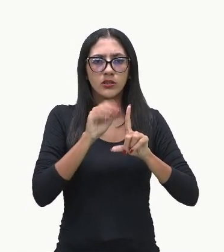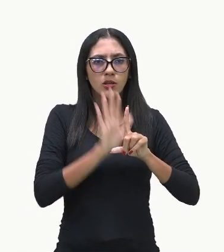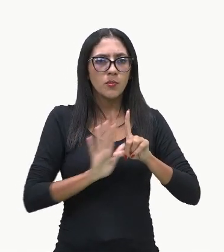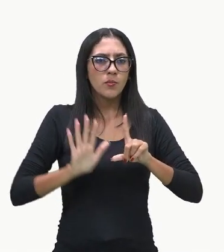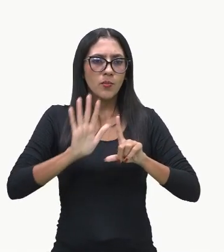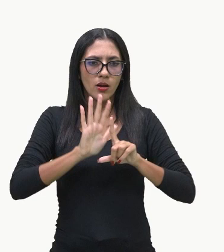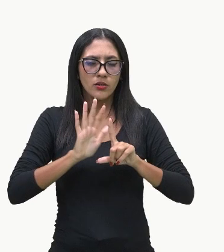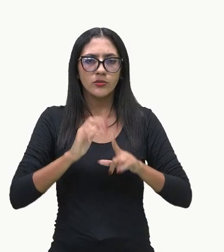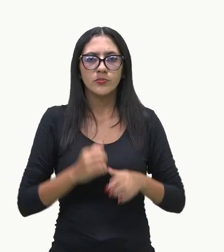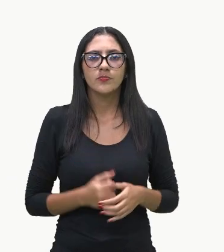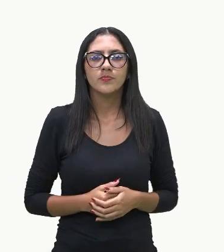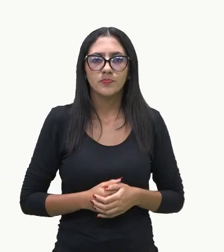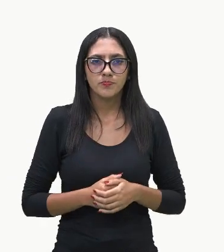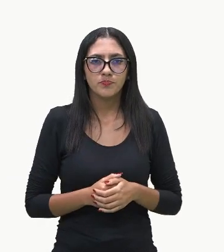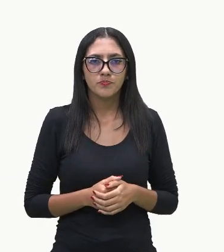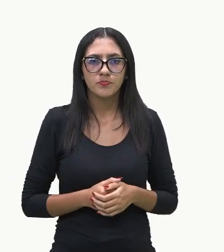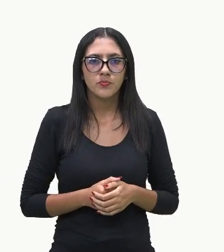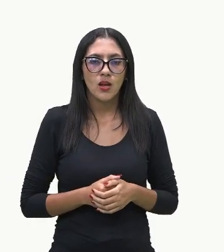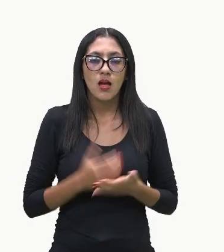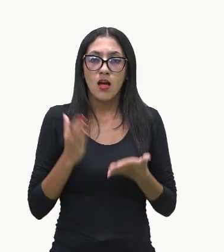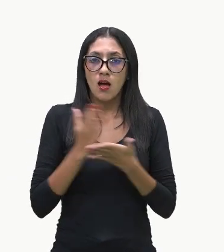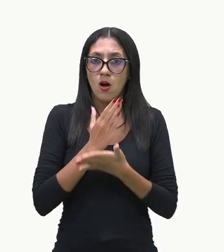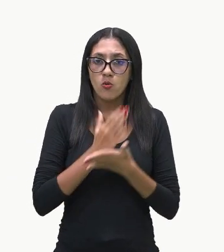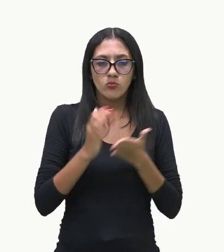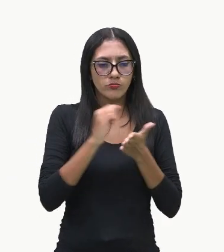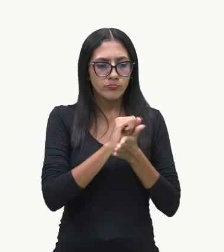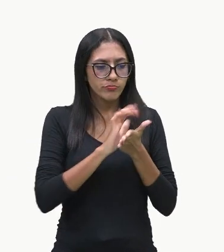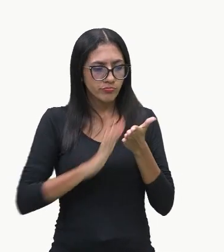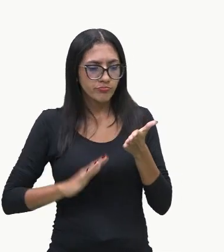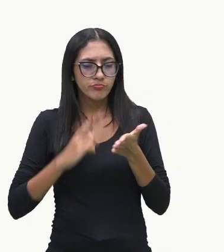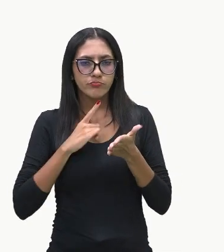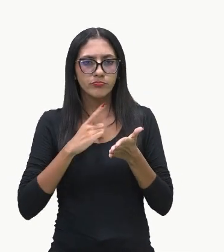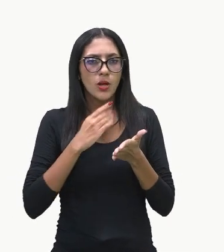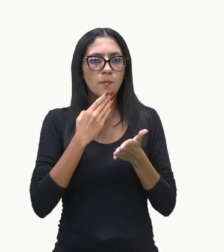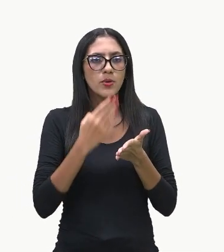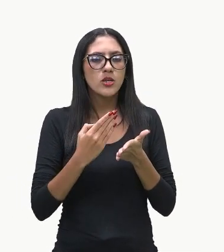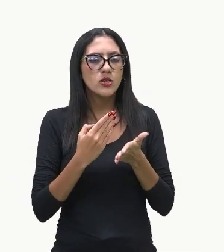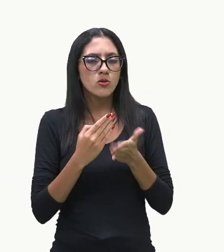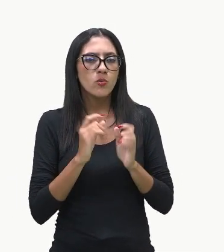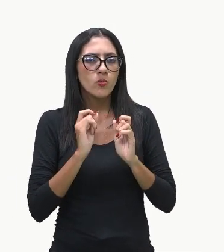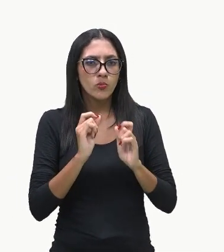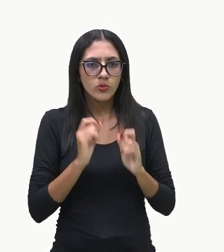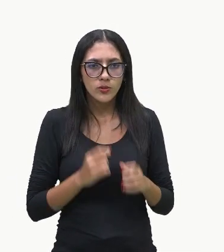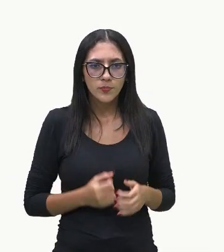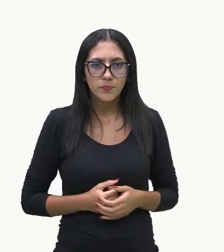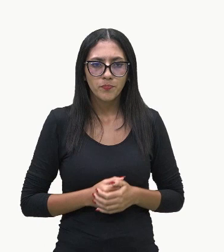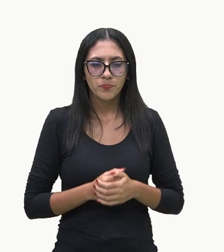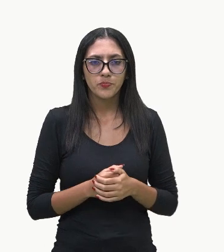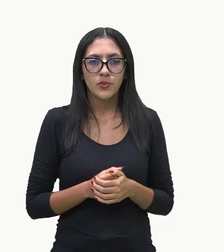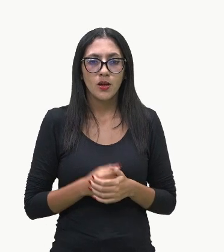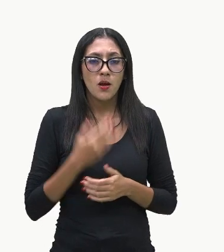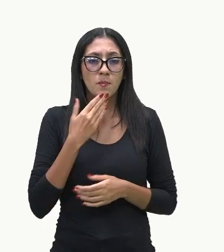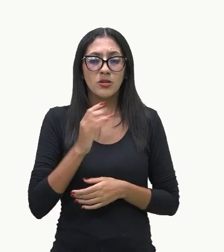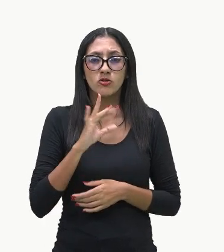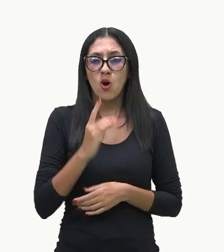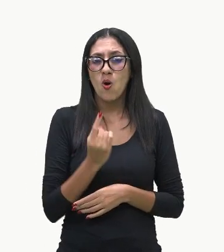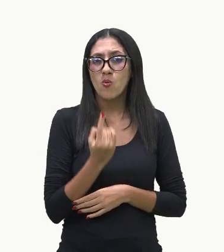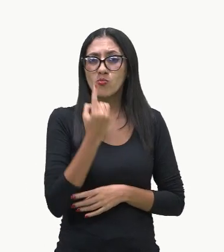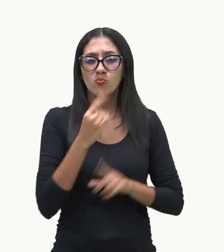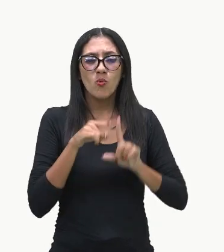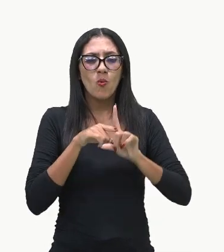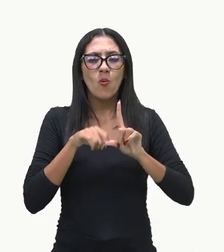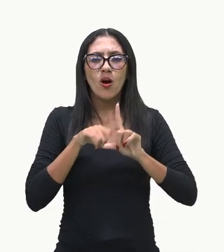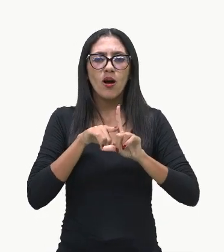aí exercício que vem pedindo para você a medida de um ângulo interno só do polígono